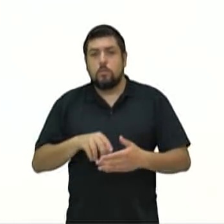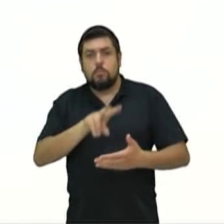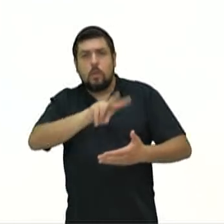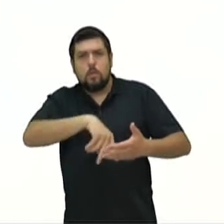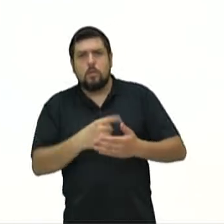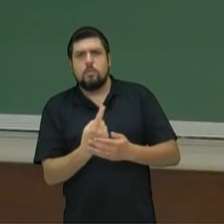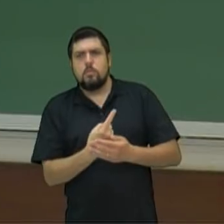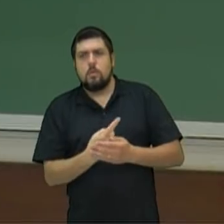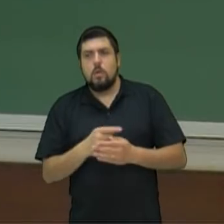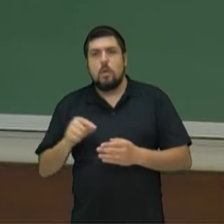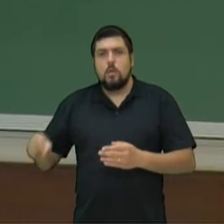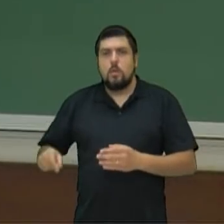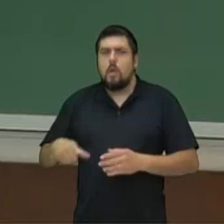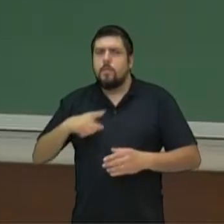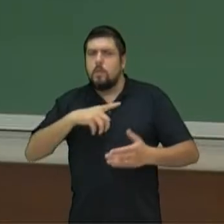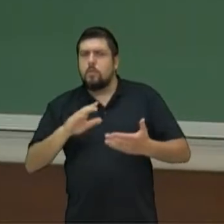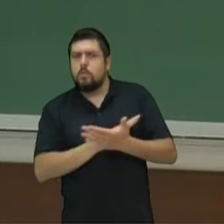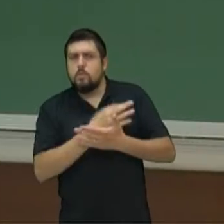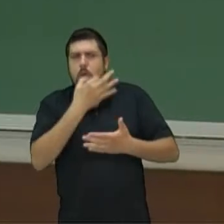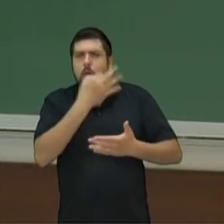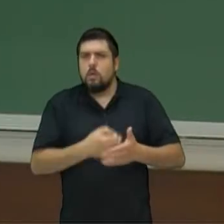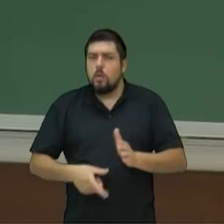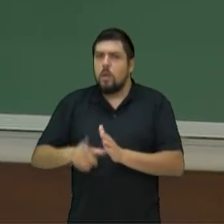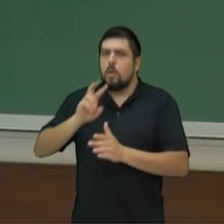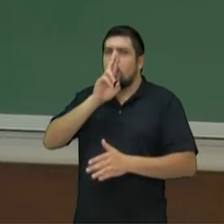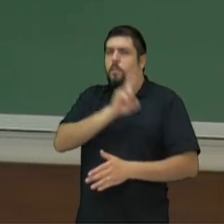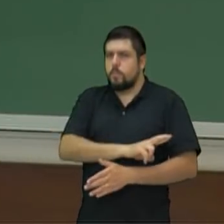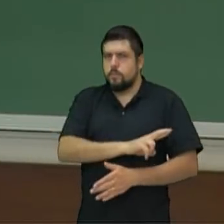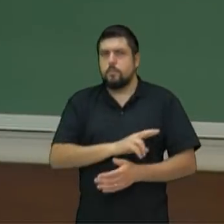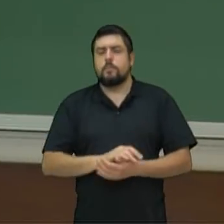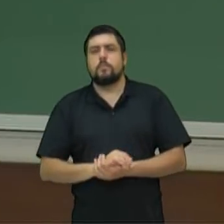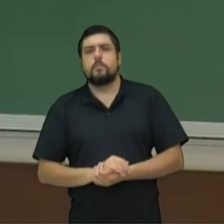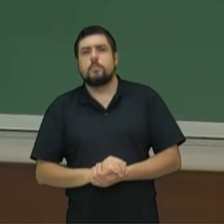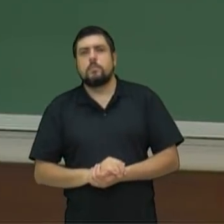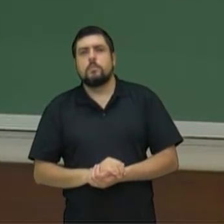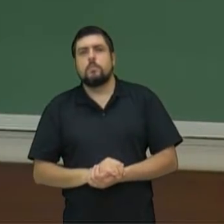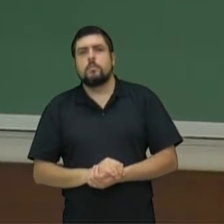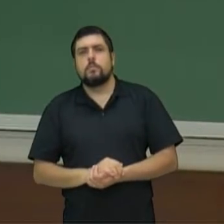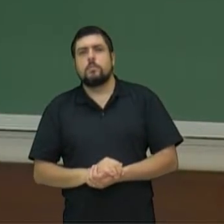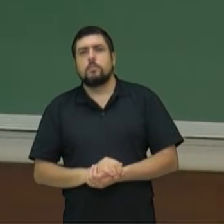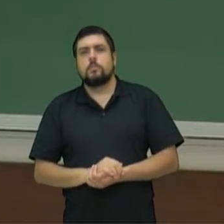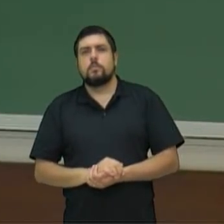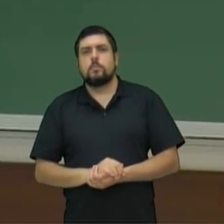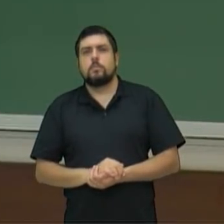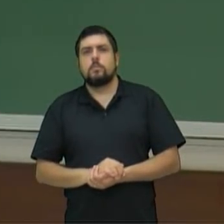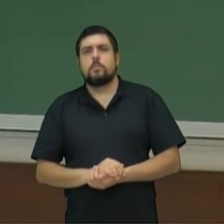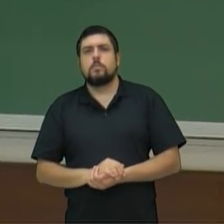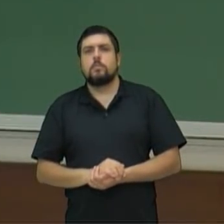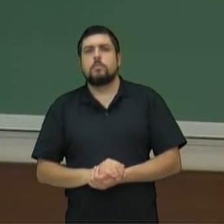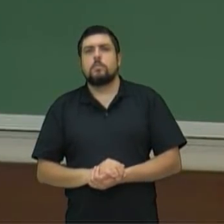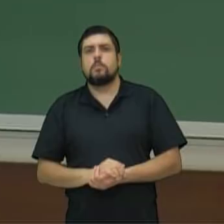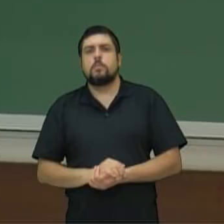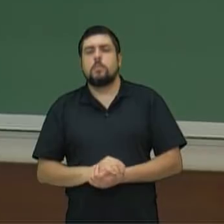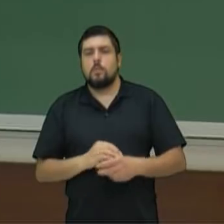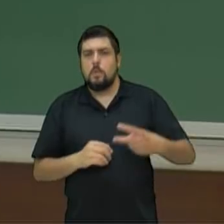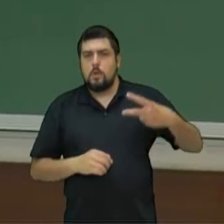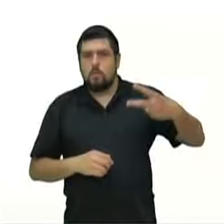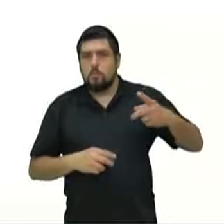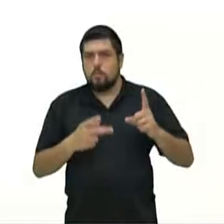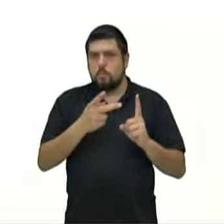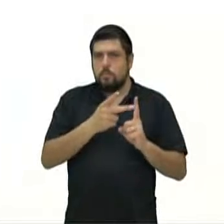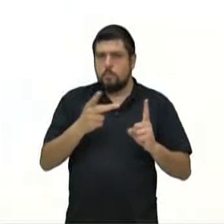solução antecipada, ok? Vamos para o segundo parágrafo aqui, tá, pessoal? Além